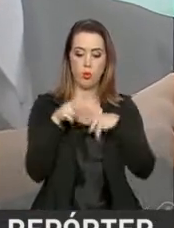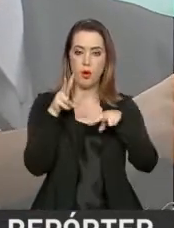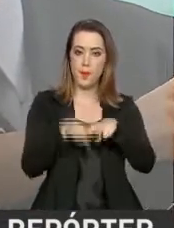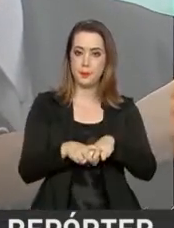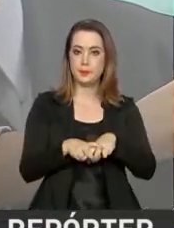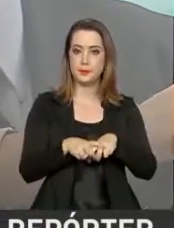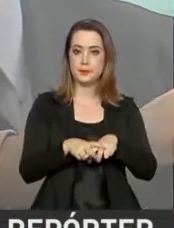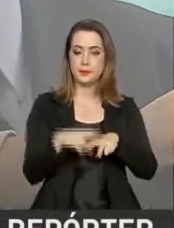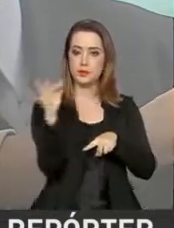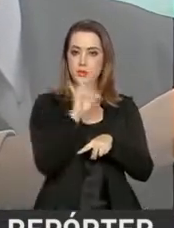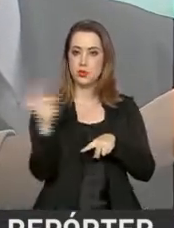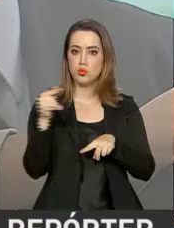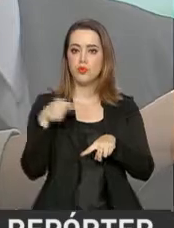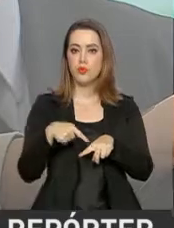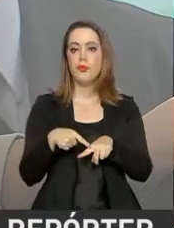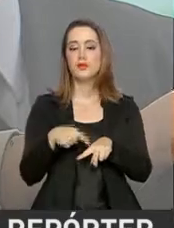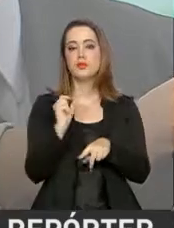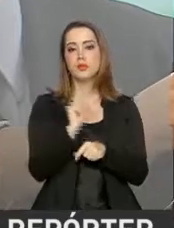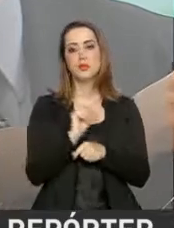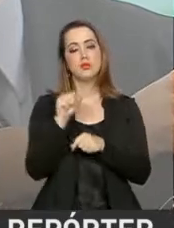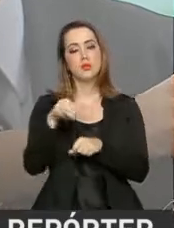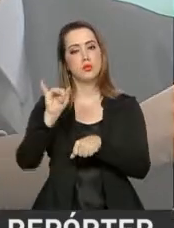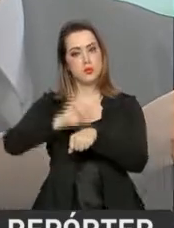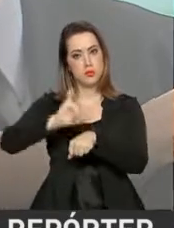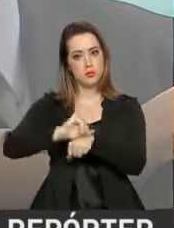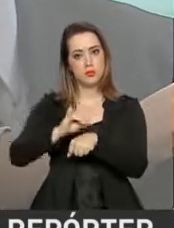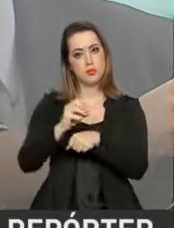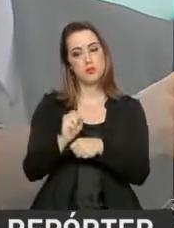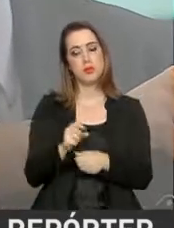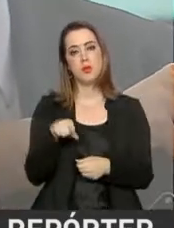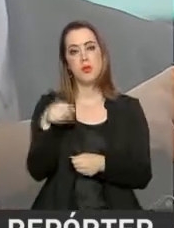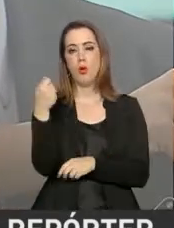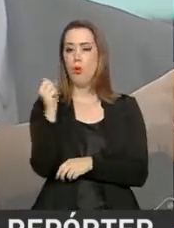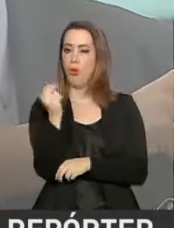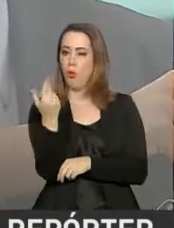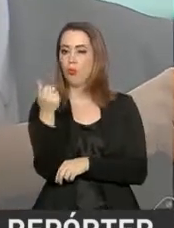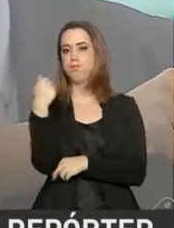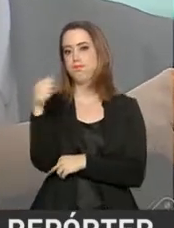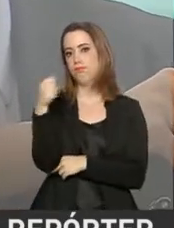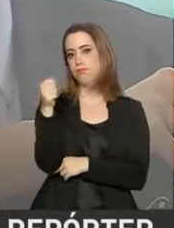na capital ou para o Rio Grande do Sul, para